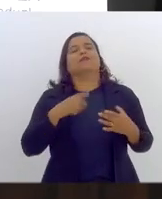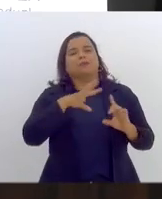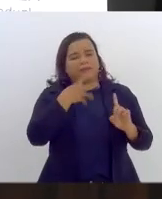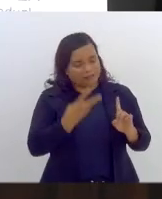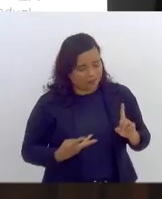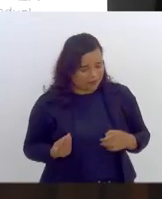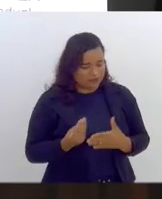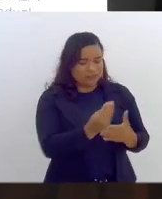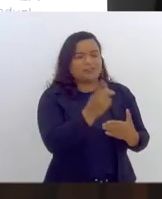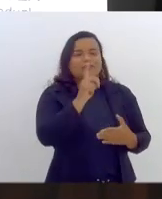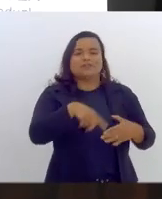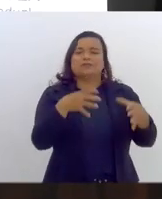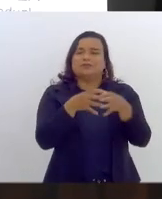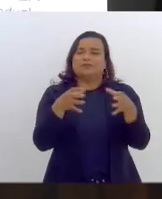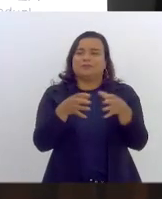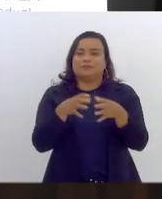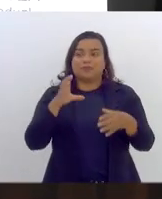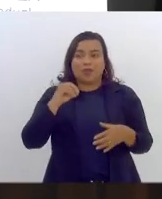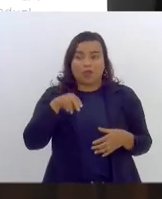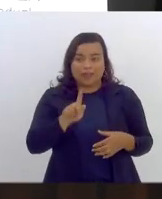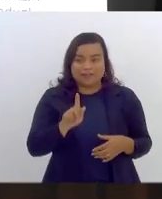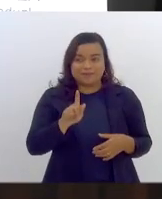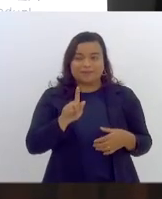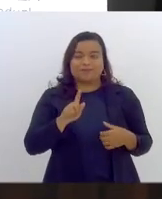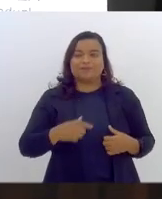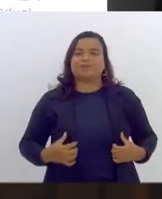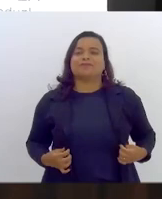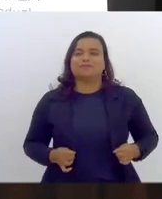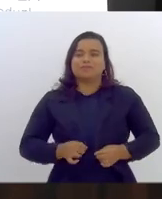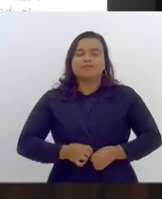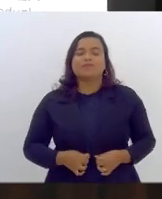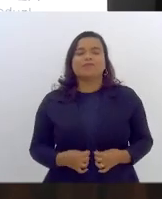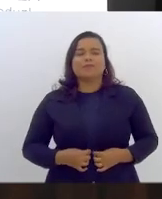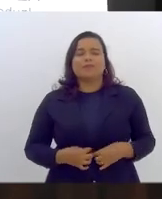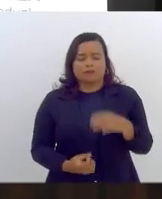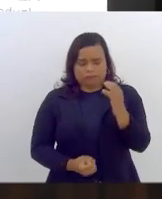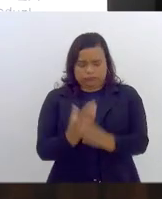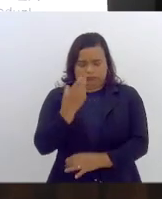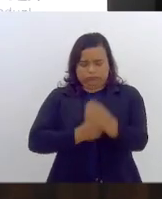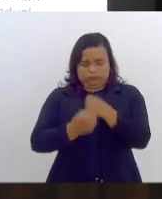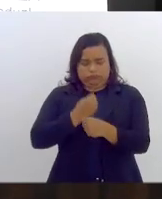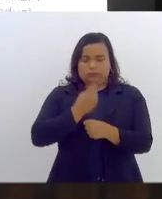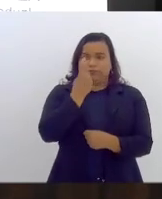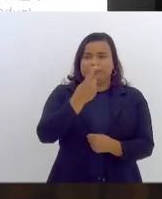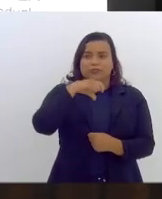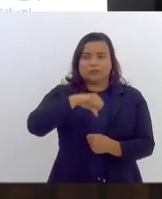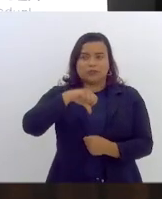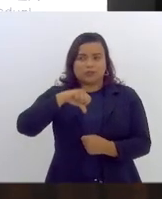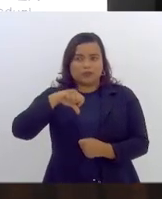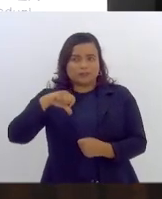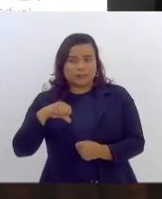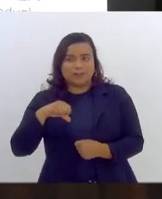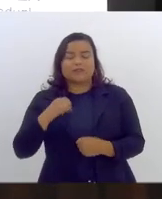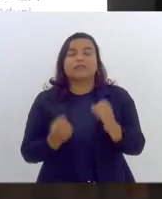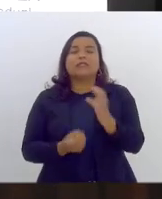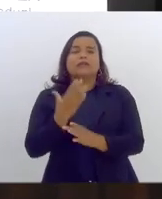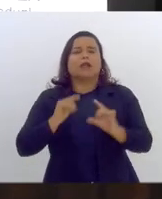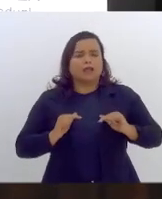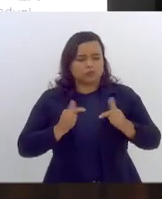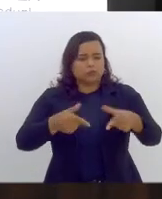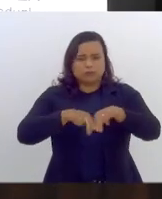que é uma organização não governamental fundada em 1999, que desenvolve ações que